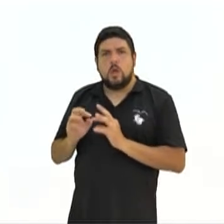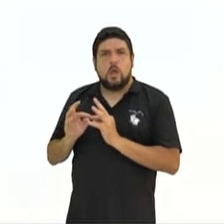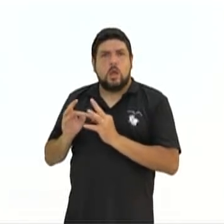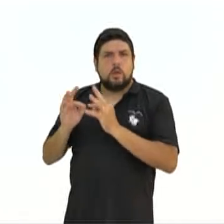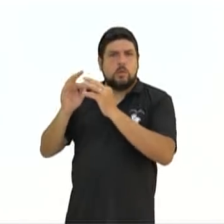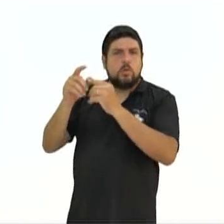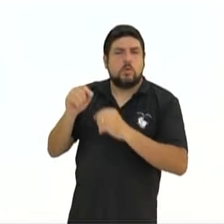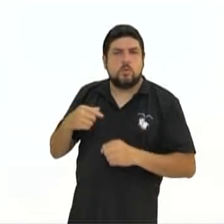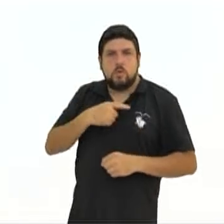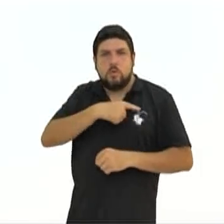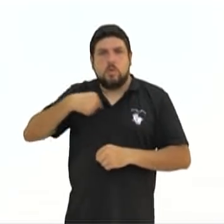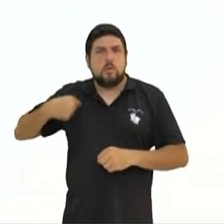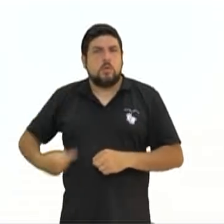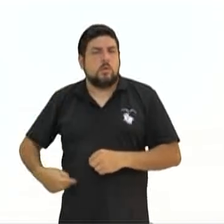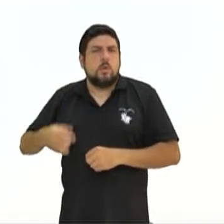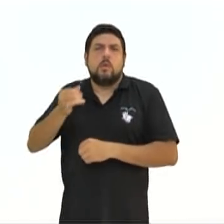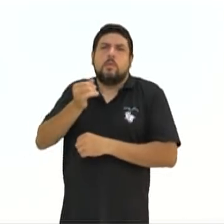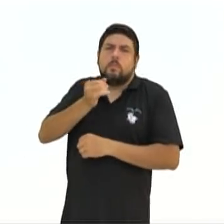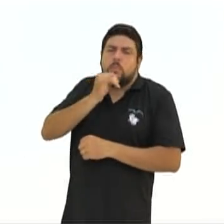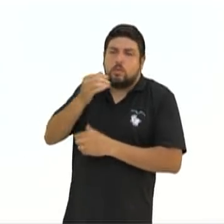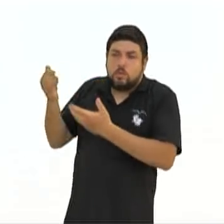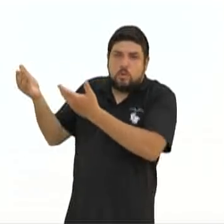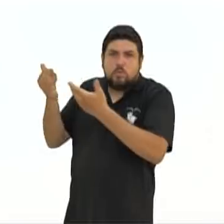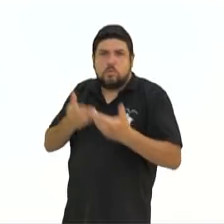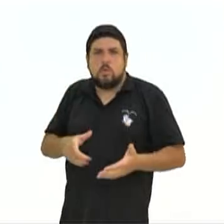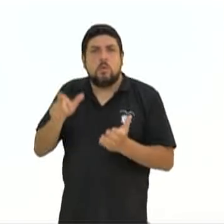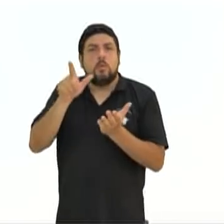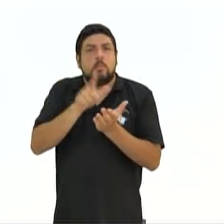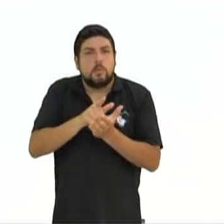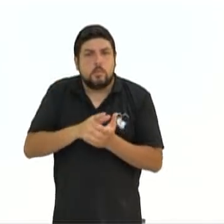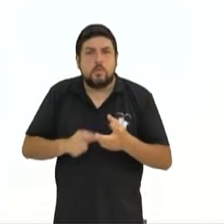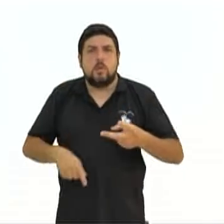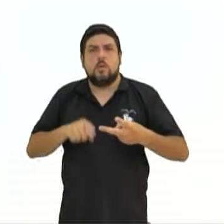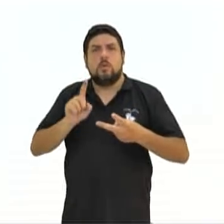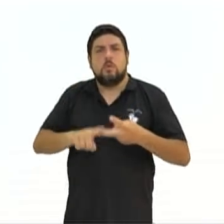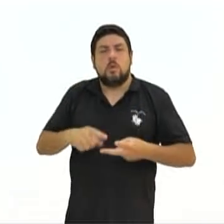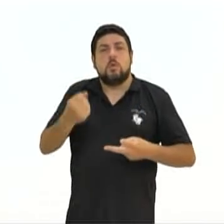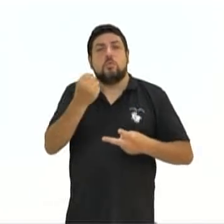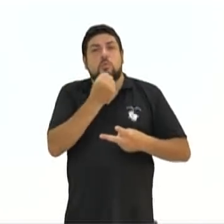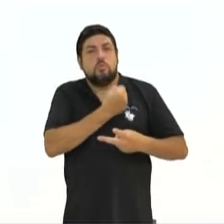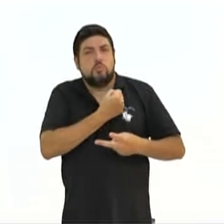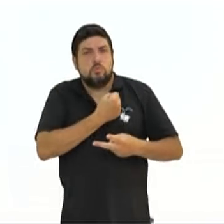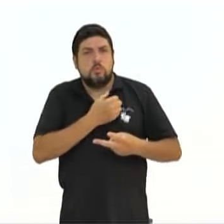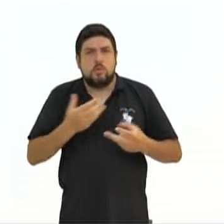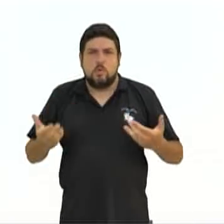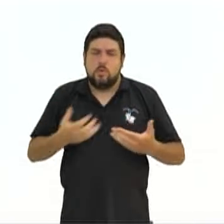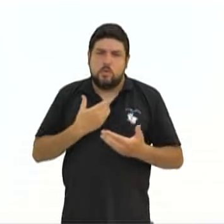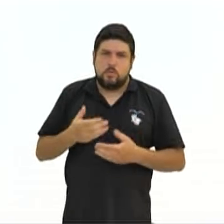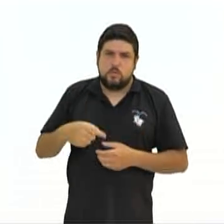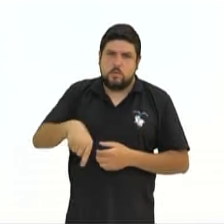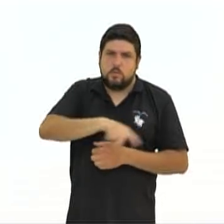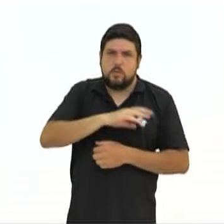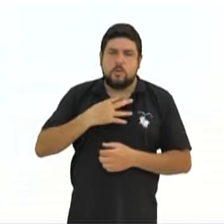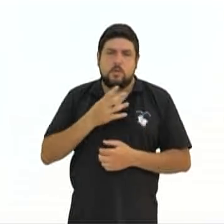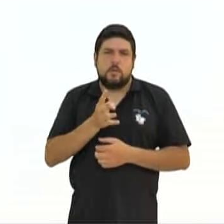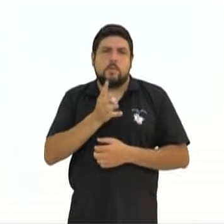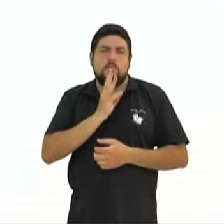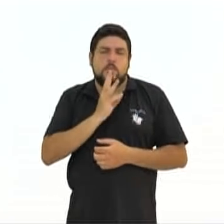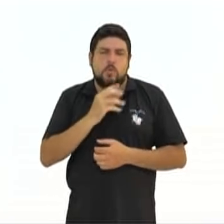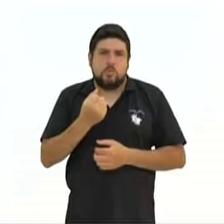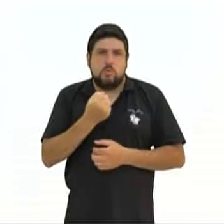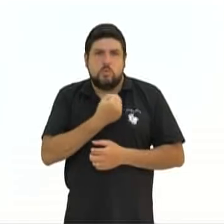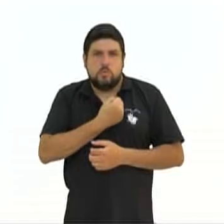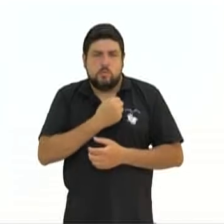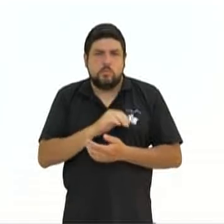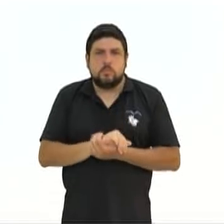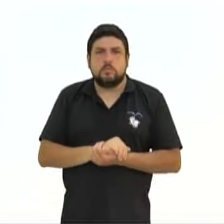da China, como, por exemplo, o papel, como, por exemplo, os números, como a gente conhece, os números